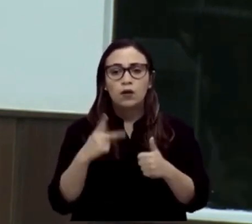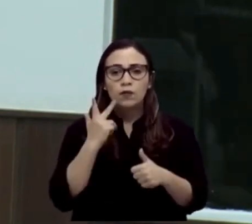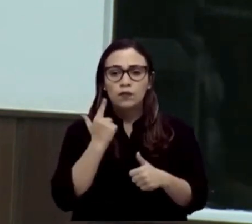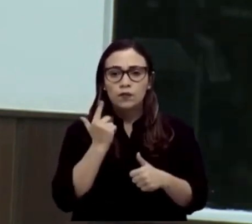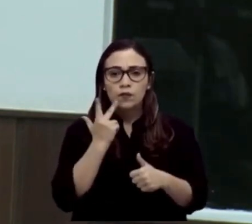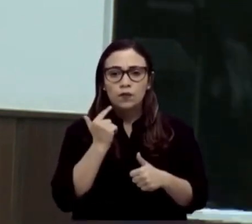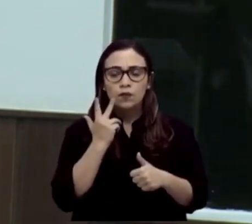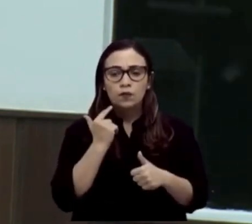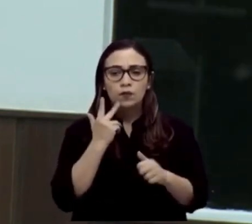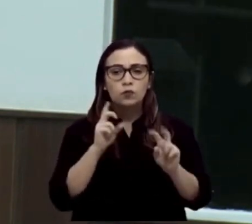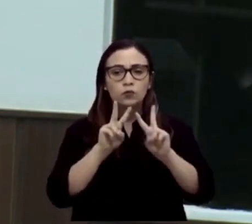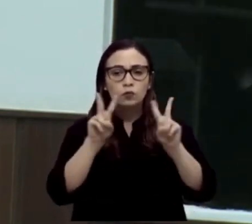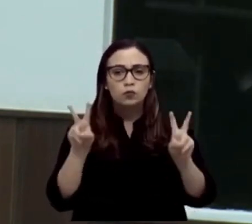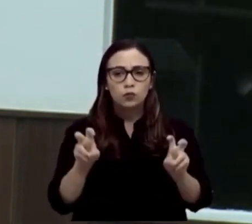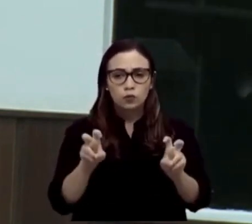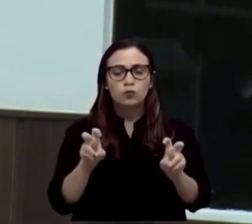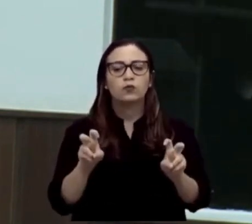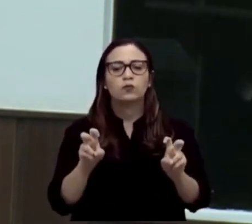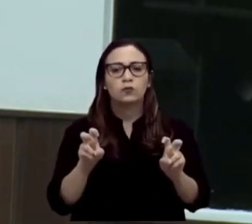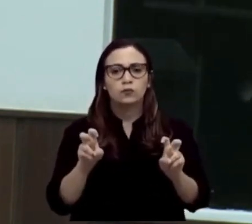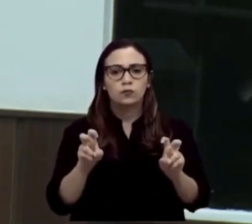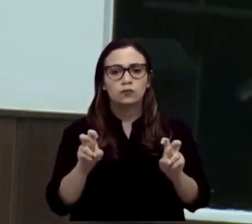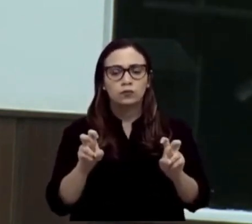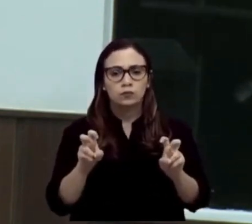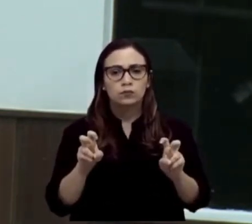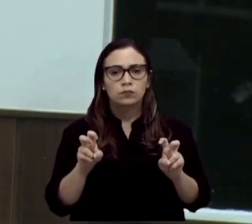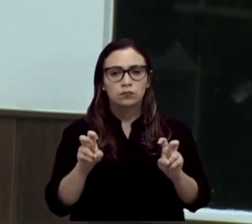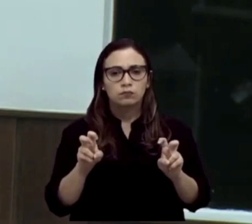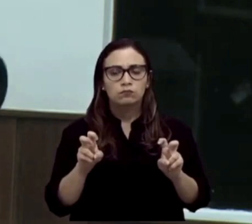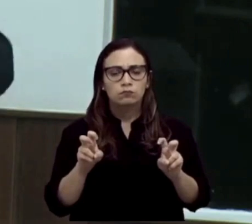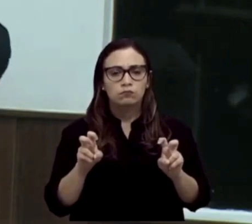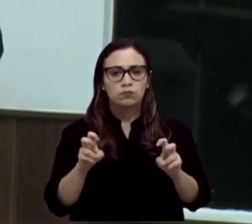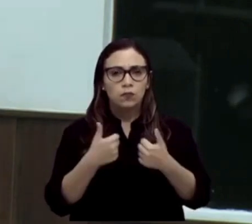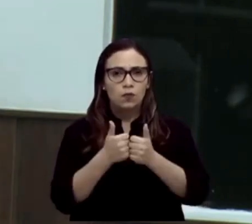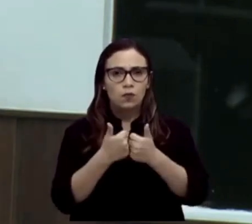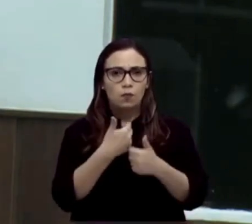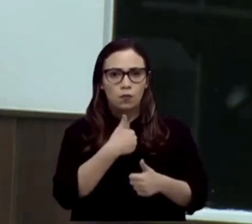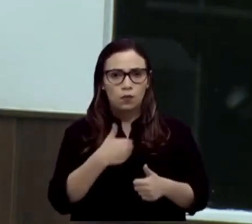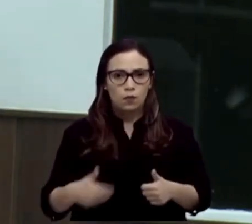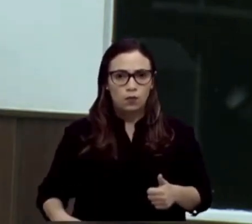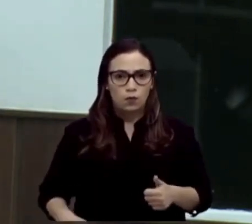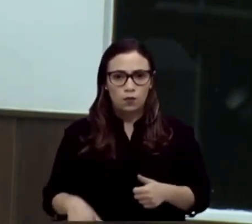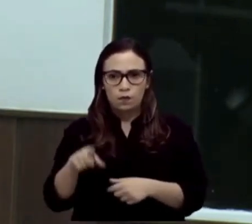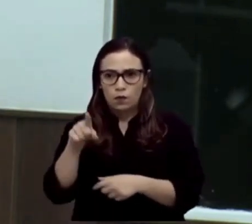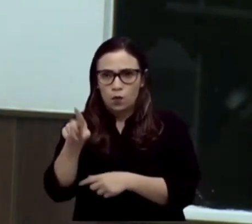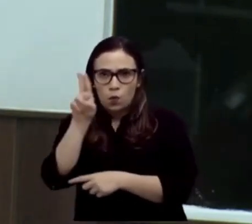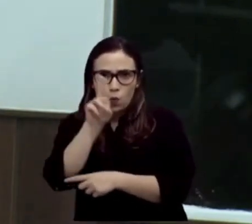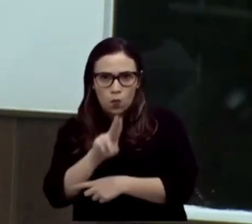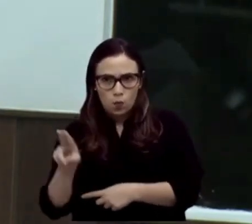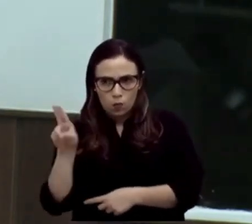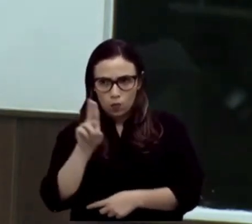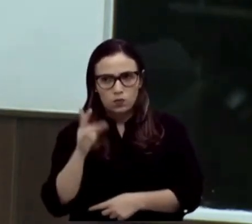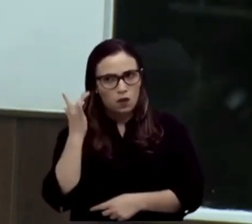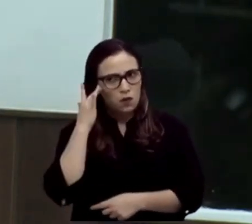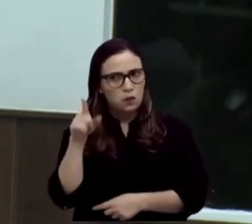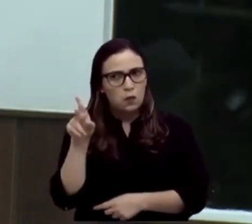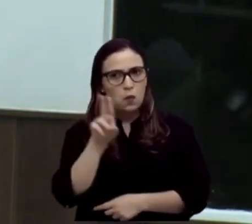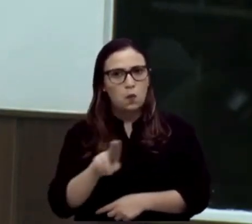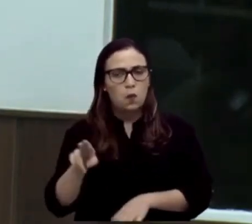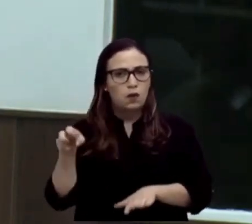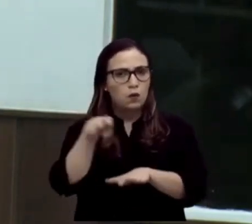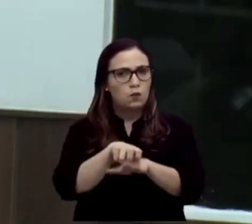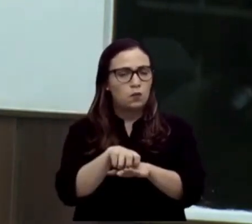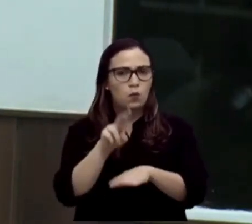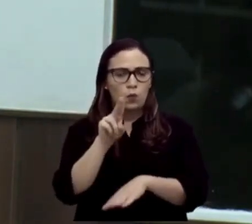de Fortaleza, que Vossa Excelência com certeza não usa e nunca usou, só pode, porque se